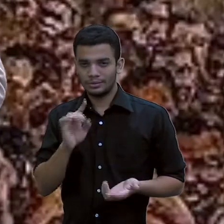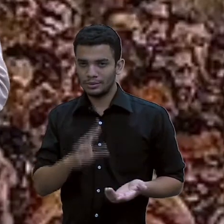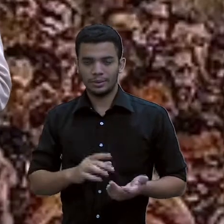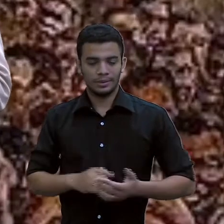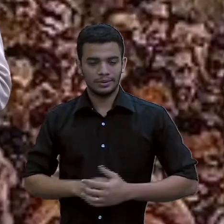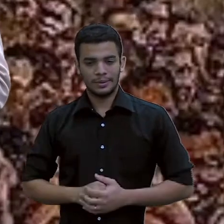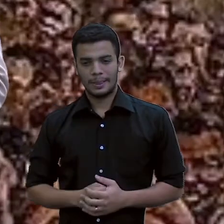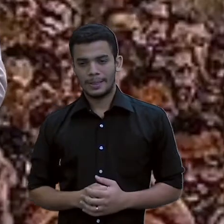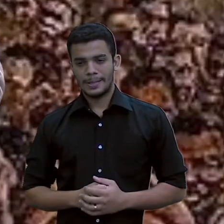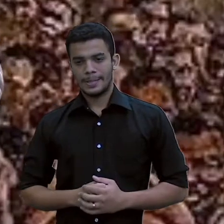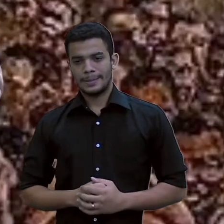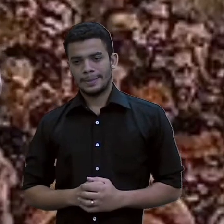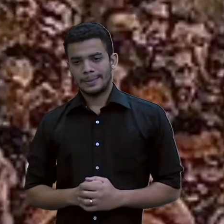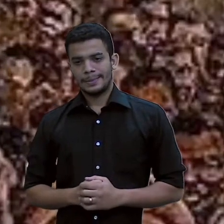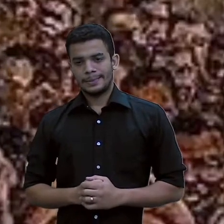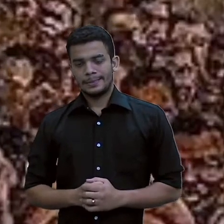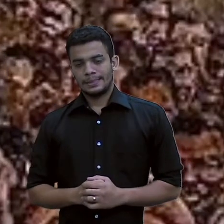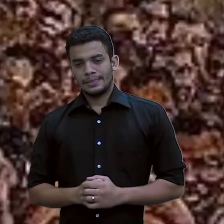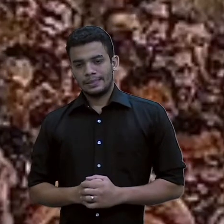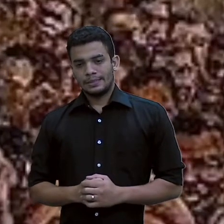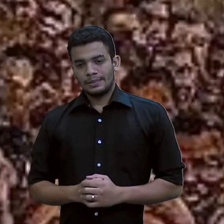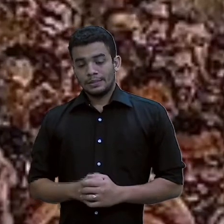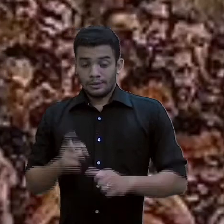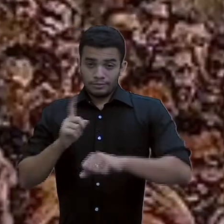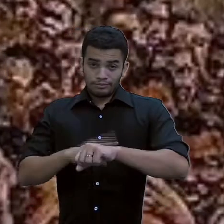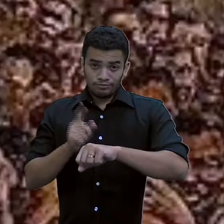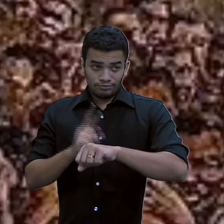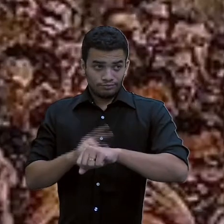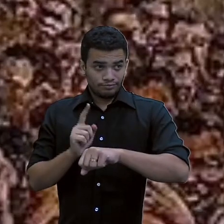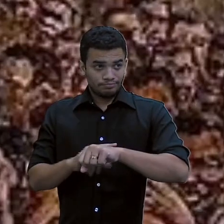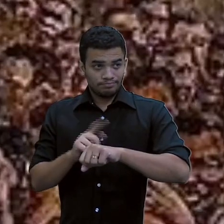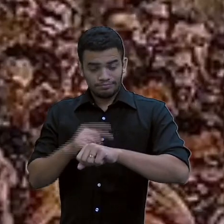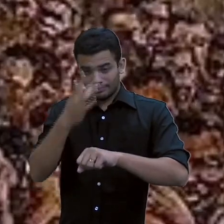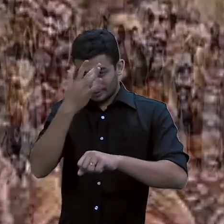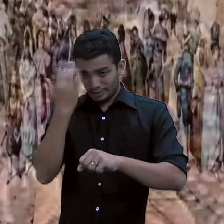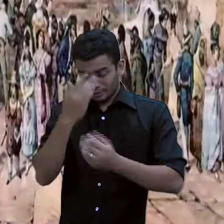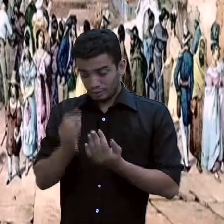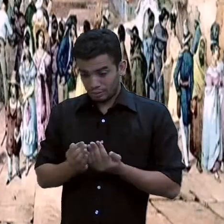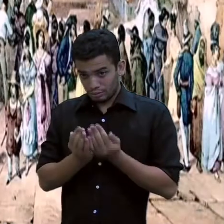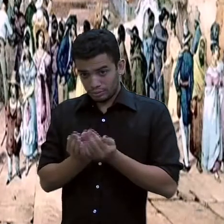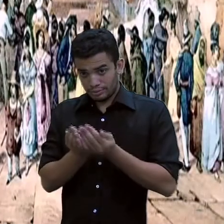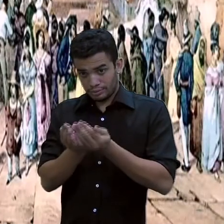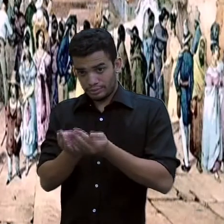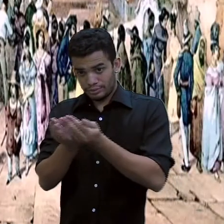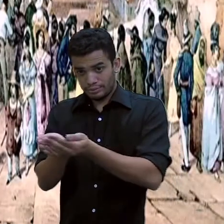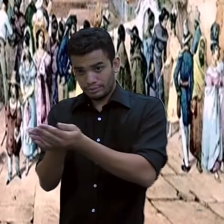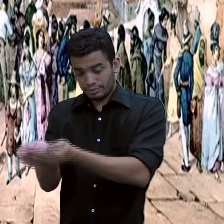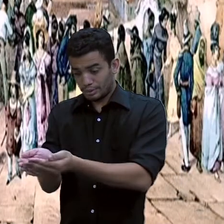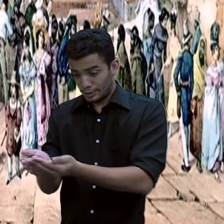falar. Em terras brasileiras, através, né, com a força de